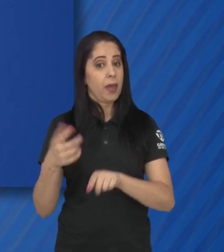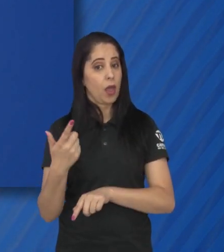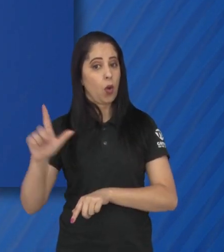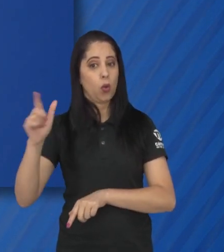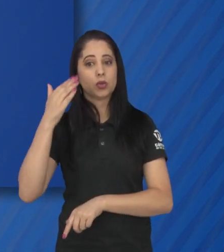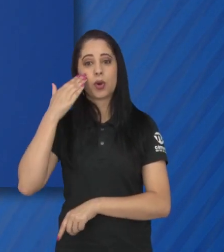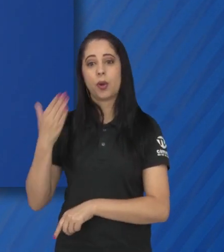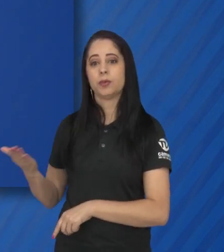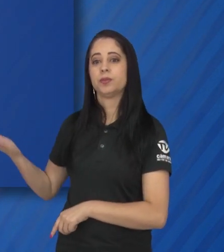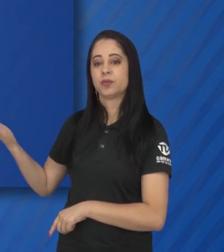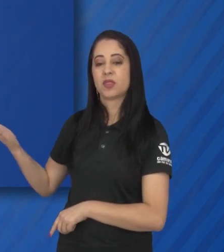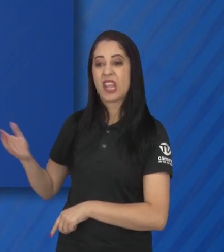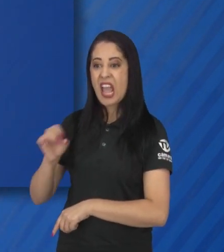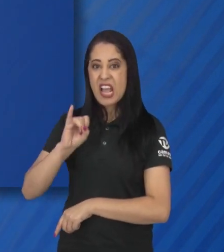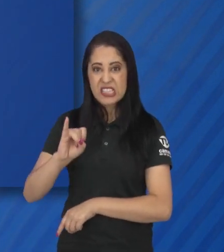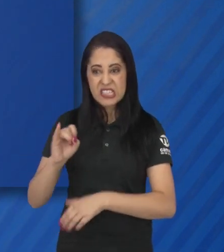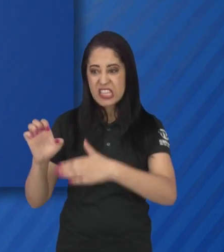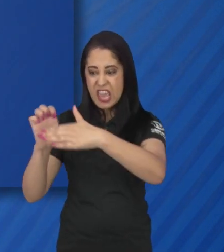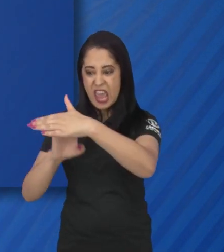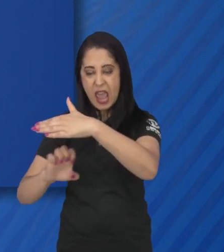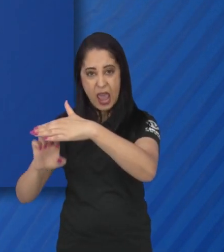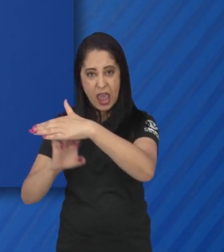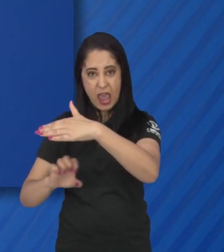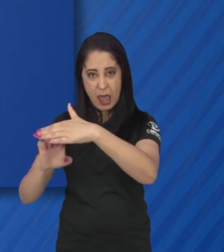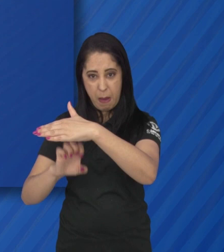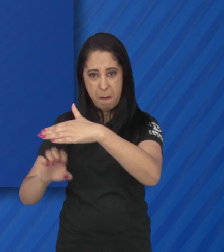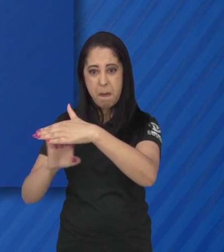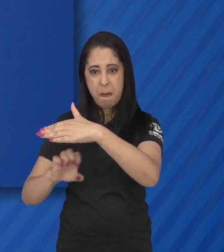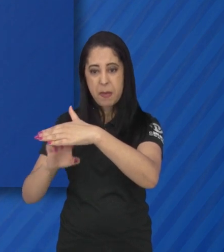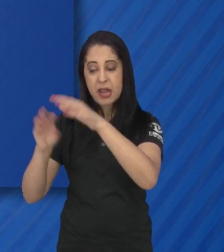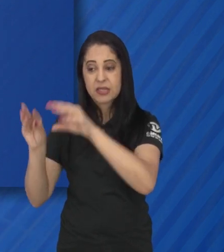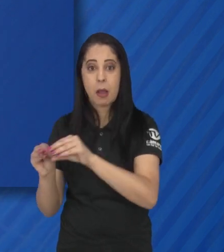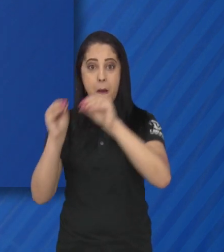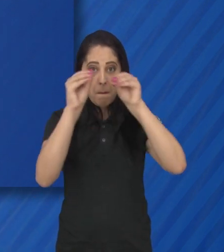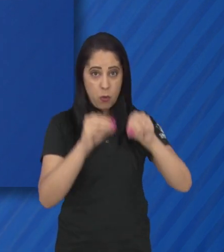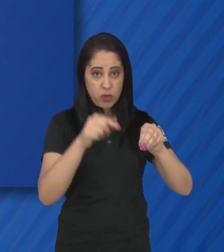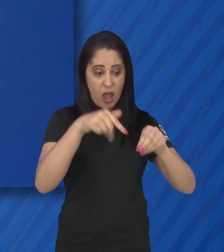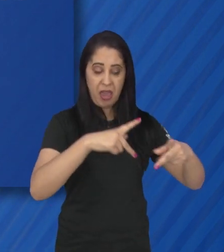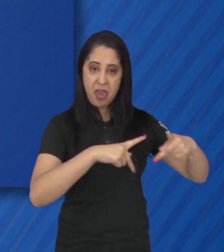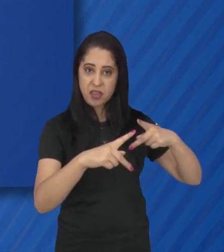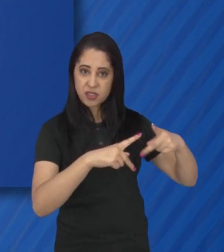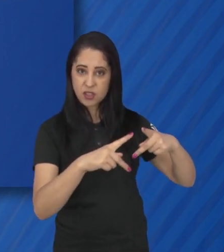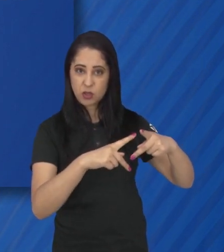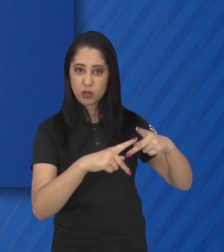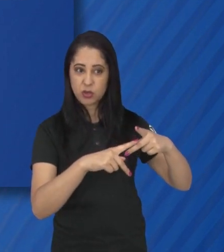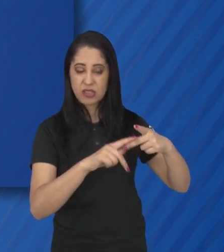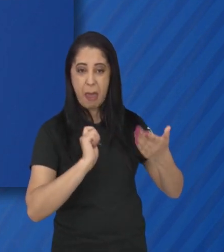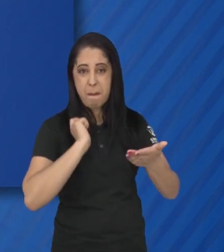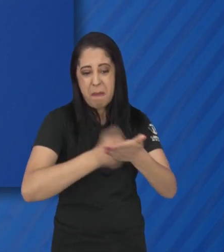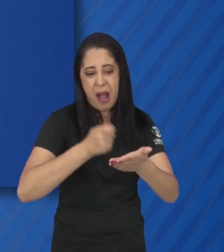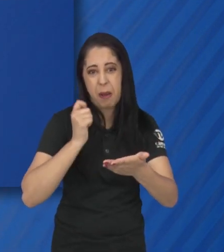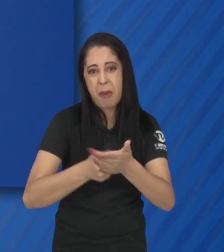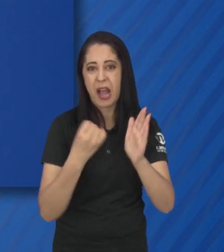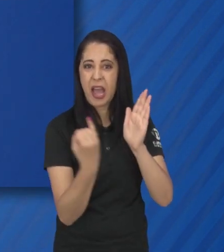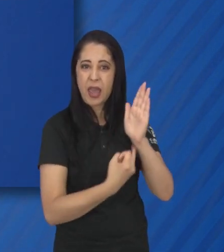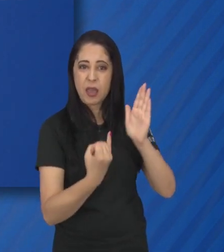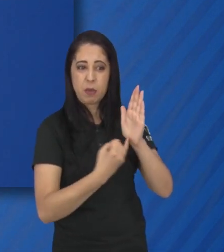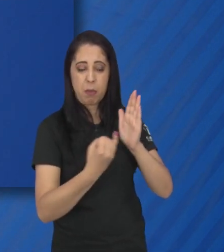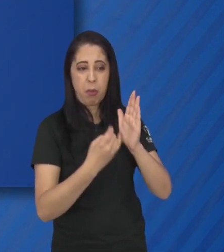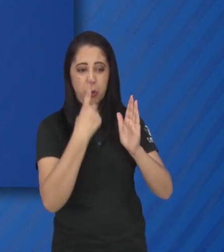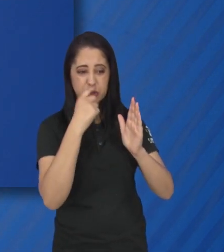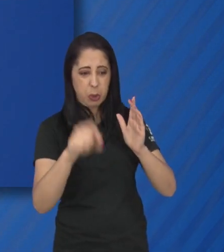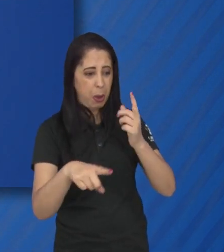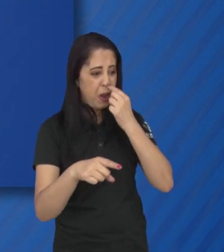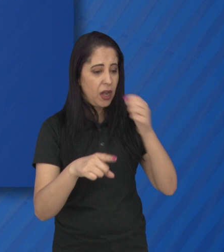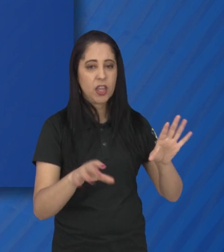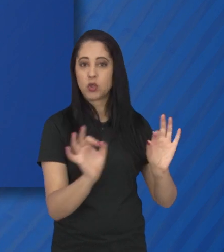benefício concedido é a isenção do IPTU e da coleta de lixo para empresas que optarem por se instalarem em São José